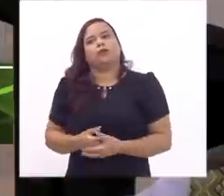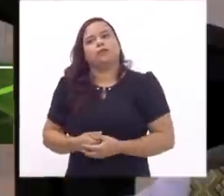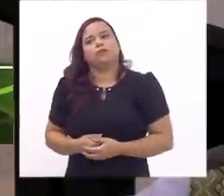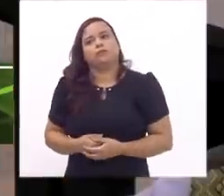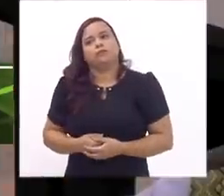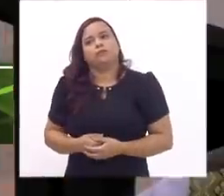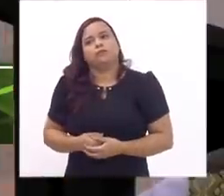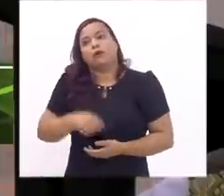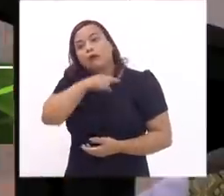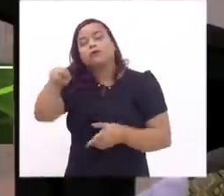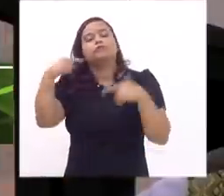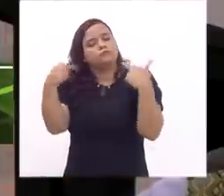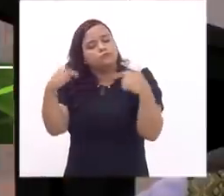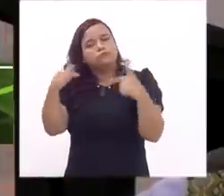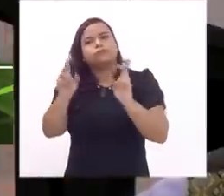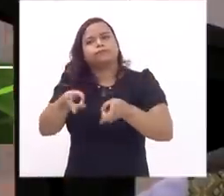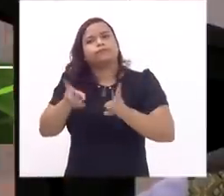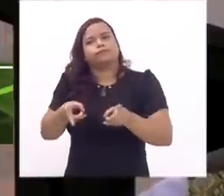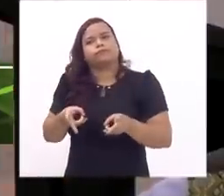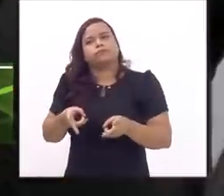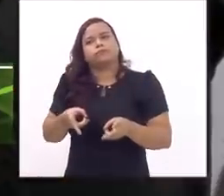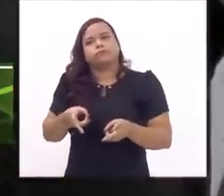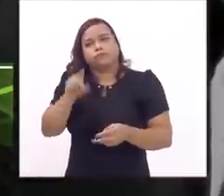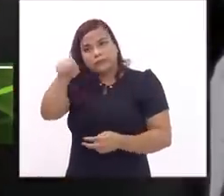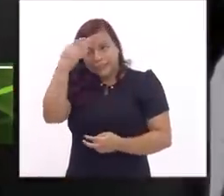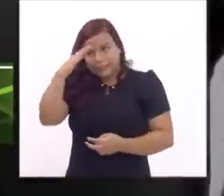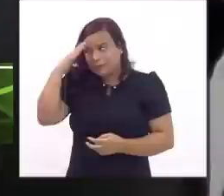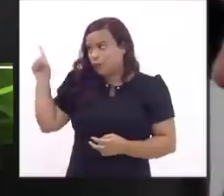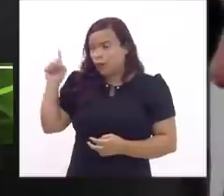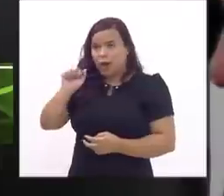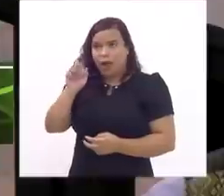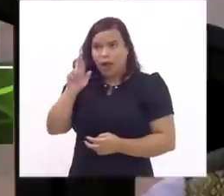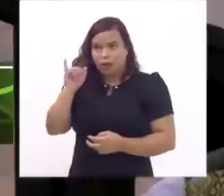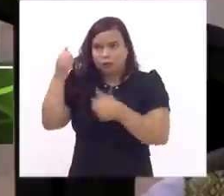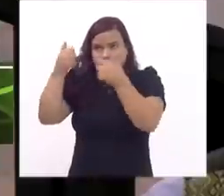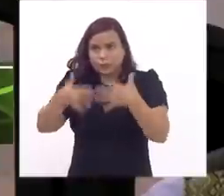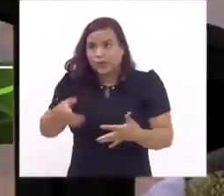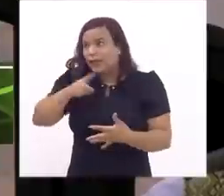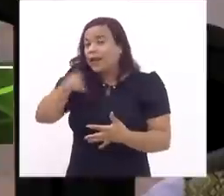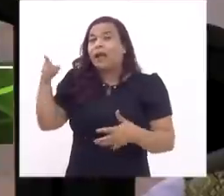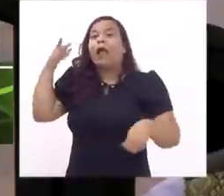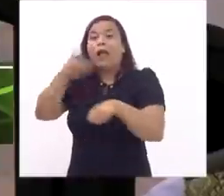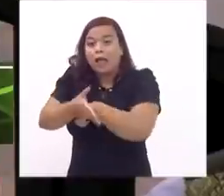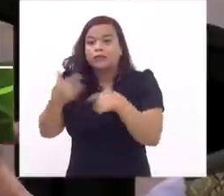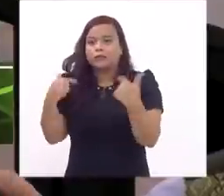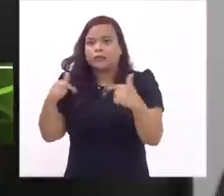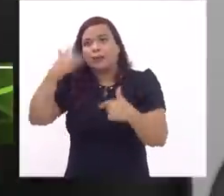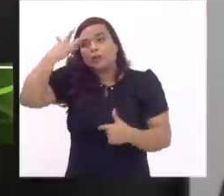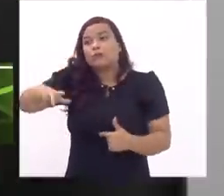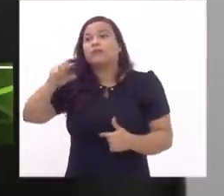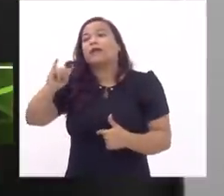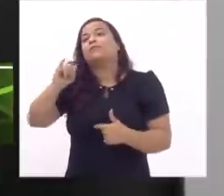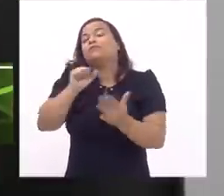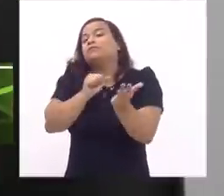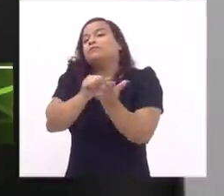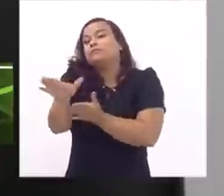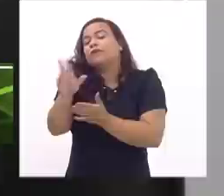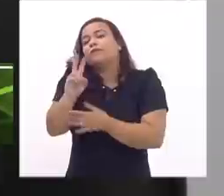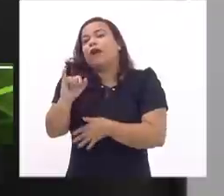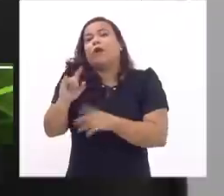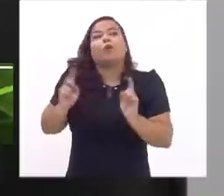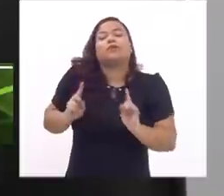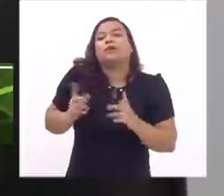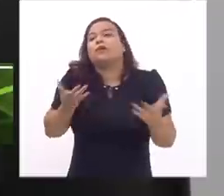estão desempregados. Não, você entendeu o que o Ari falou? Eu já entendi, mas é só... Eles entram e não sabem se vão voltar. Schmidt, eu compreendo a sua